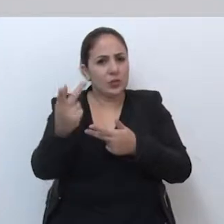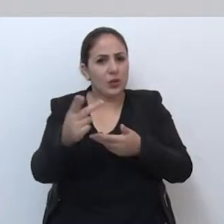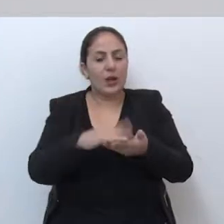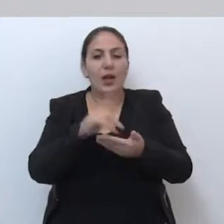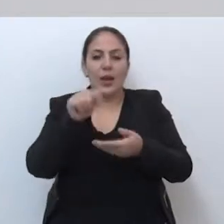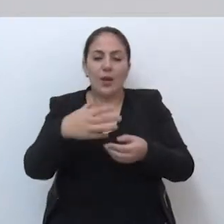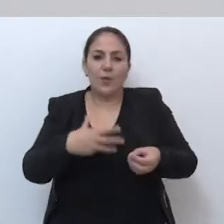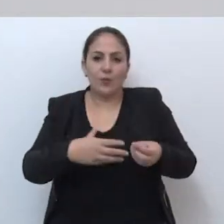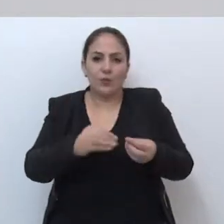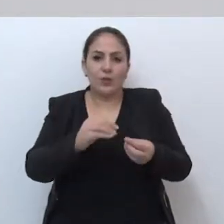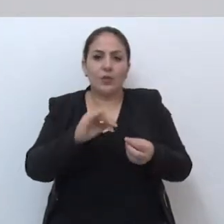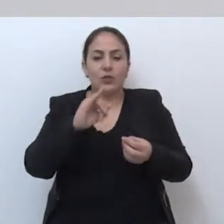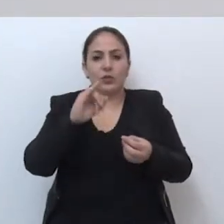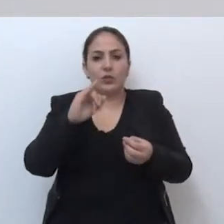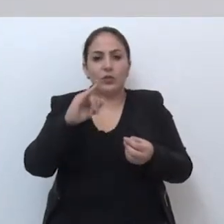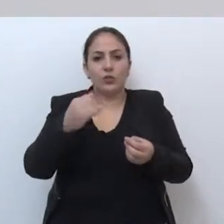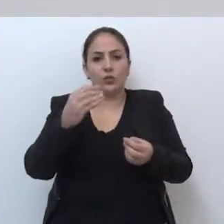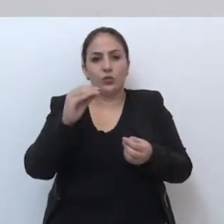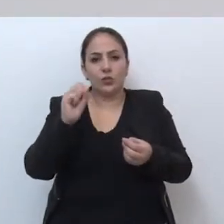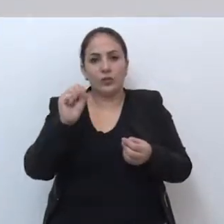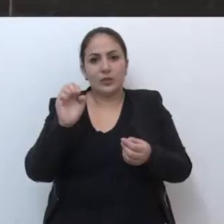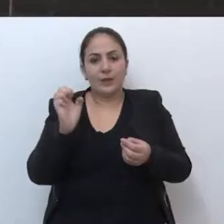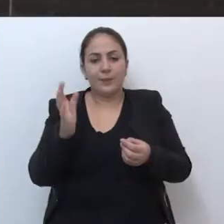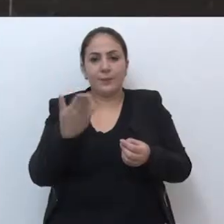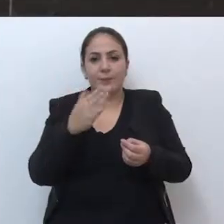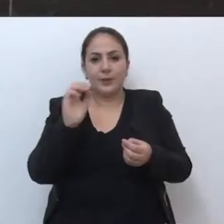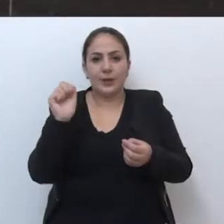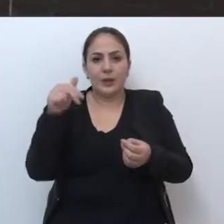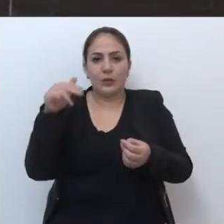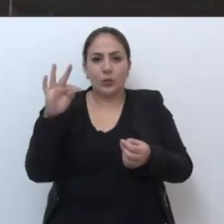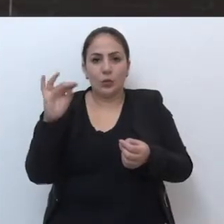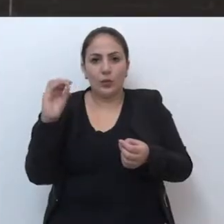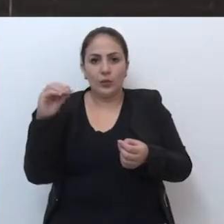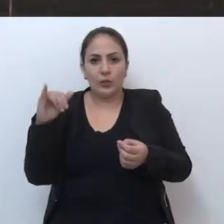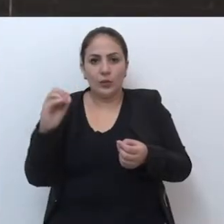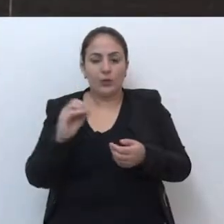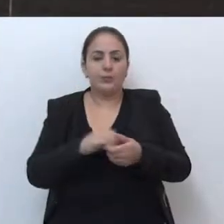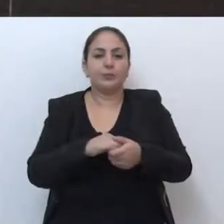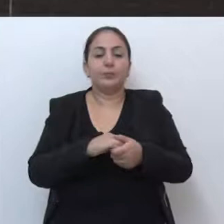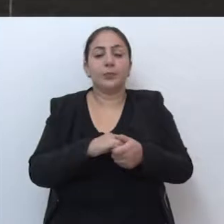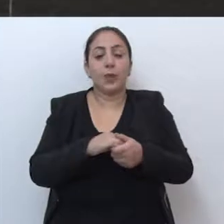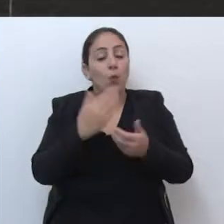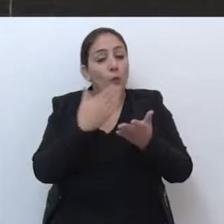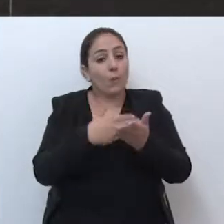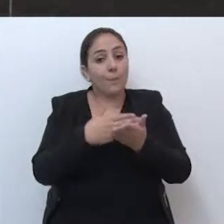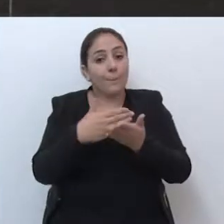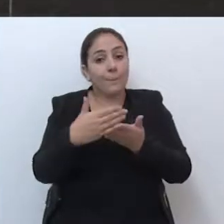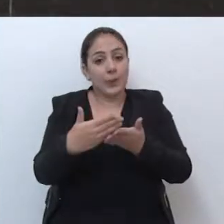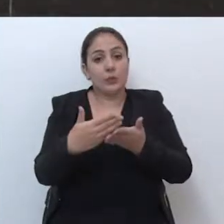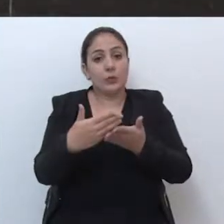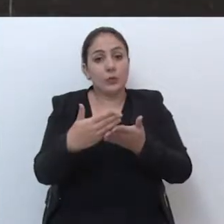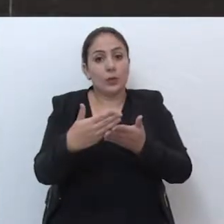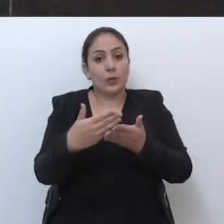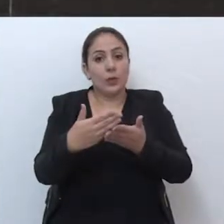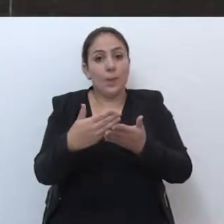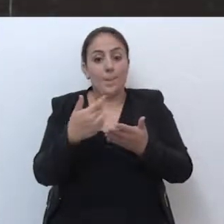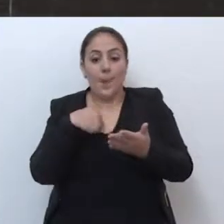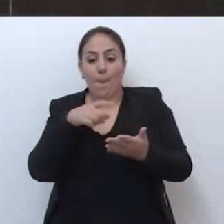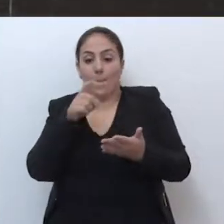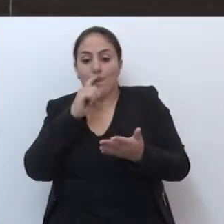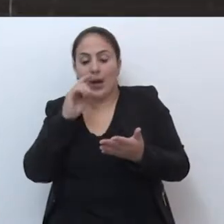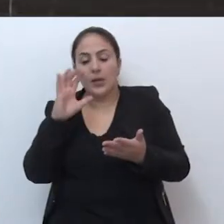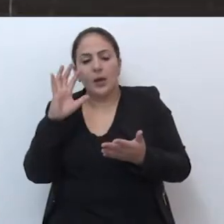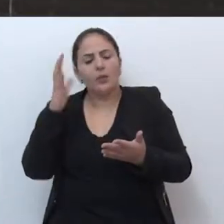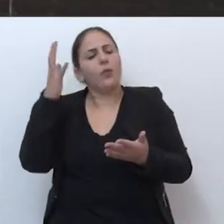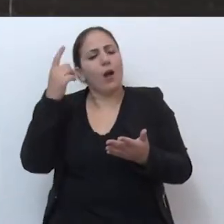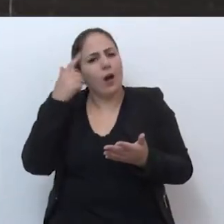é o filho José Antônio Ariotti. O início da imobiliária foi uma decisão do meu pai, que morava na cidade